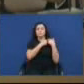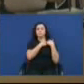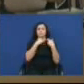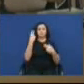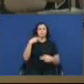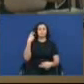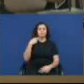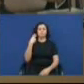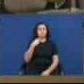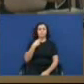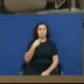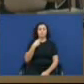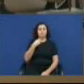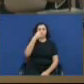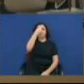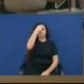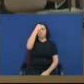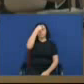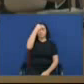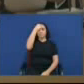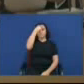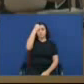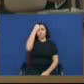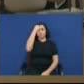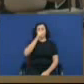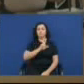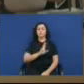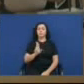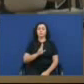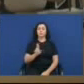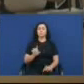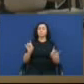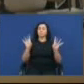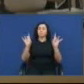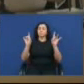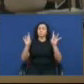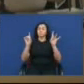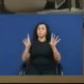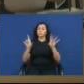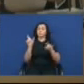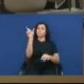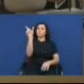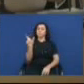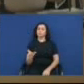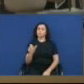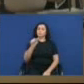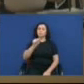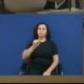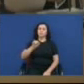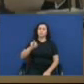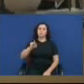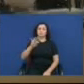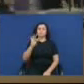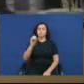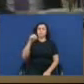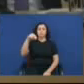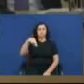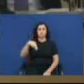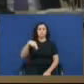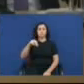vereador Edivaldo Soares Antunes. Concede o título de cidadão limeirense ao senhor Ayrton dos